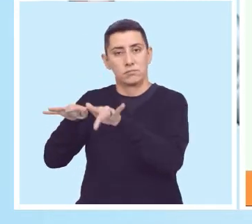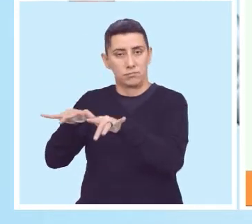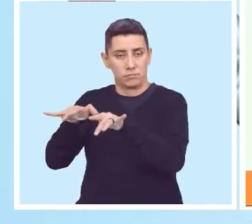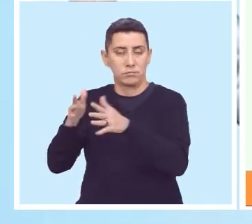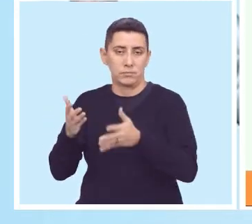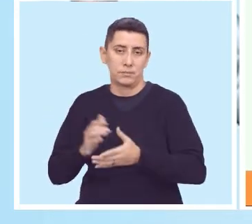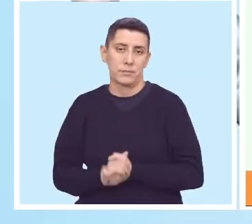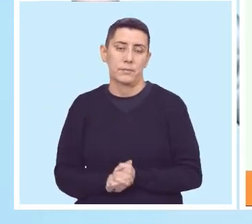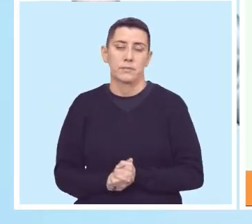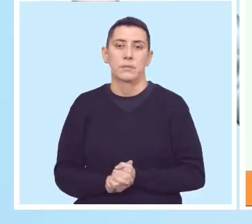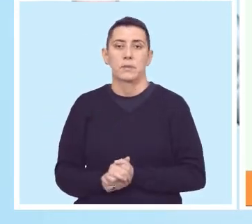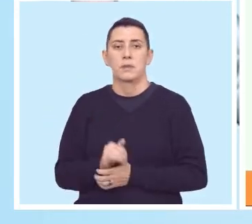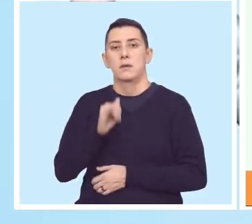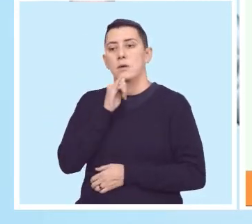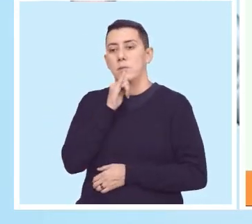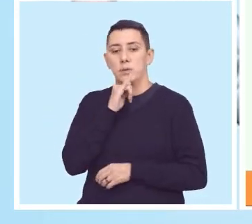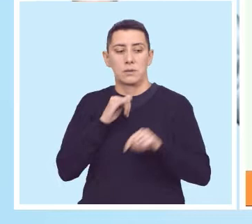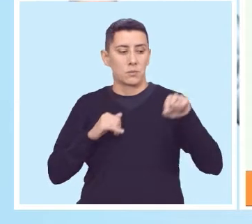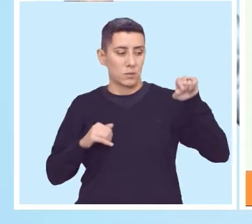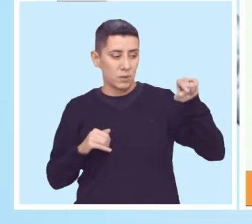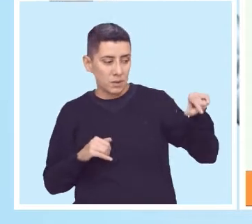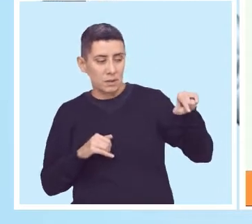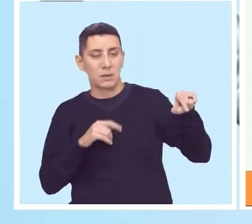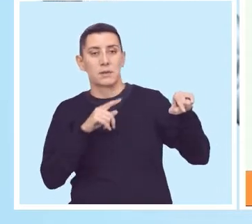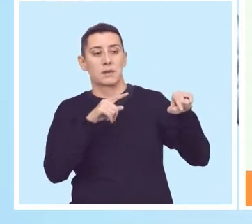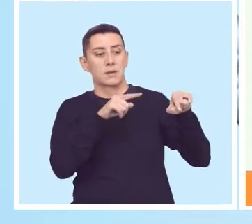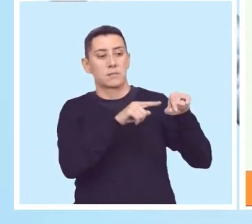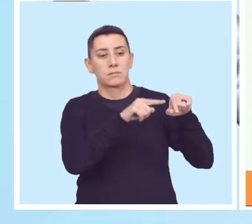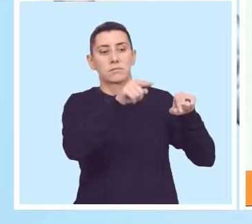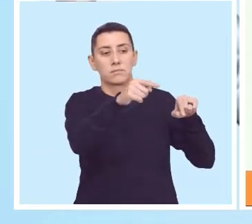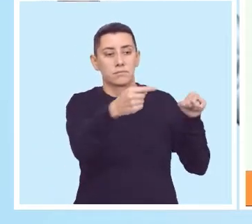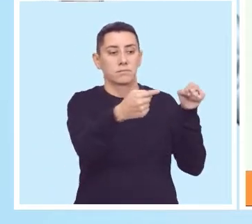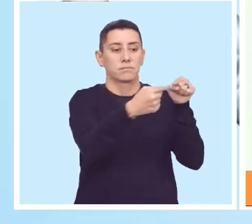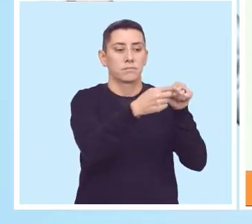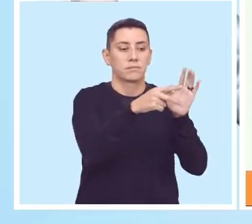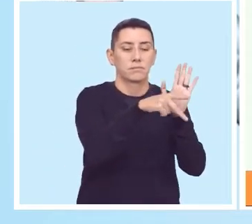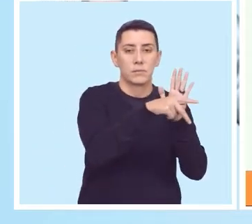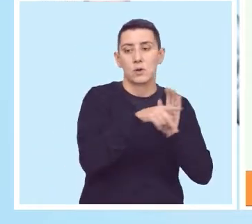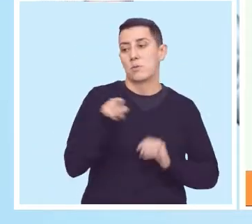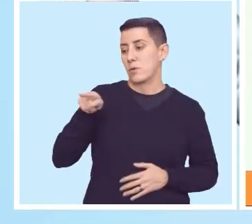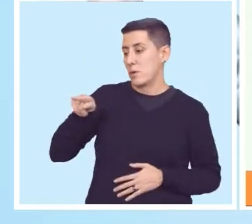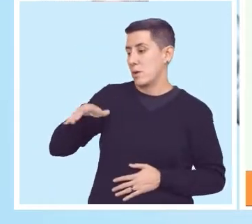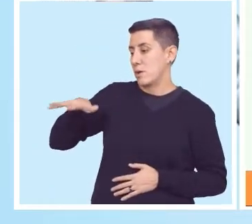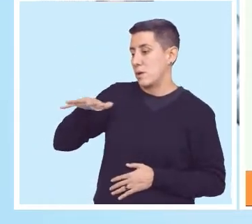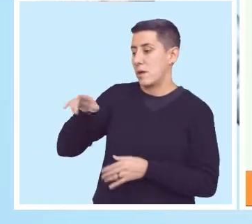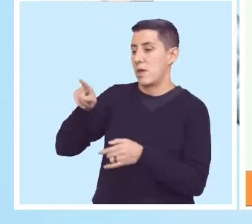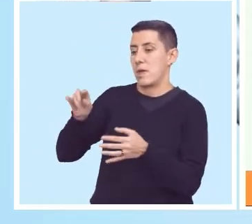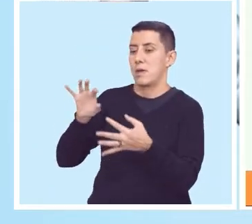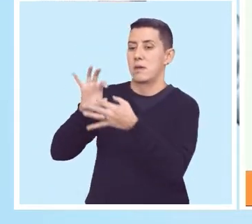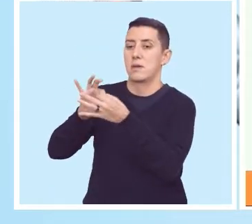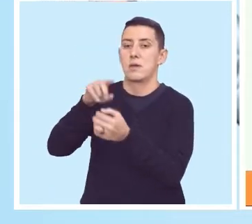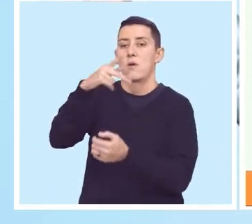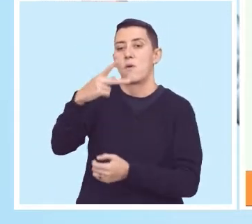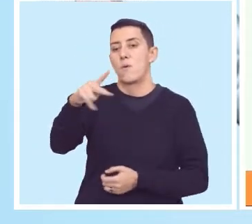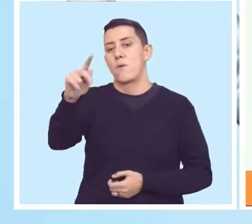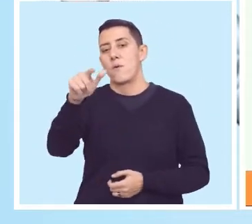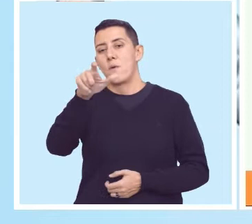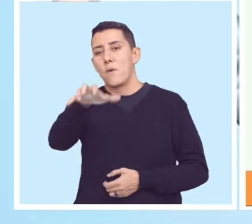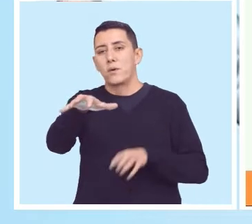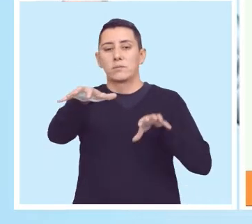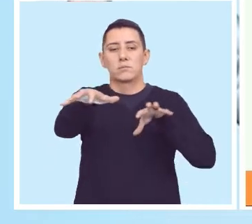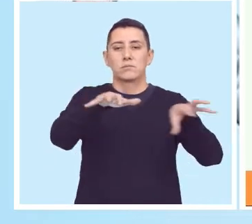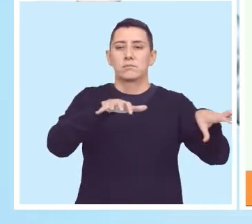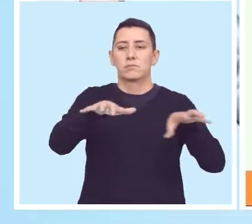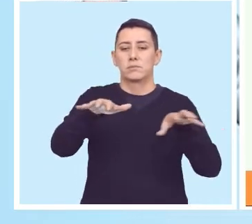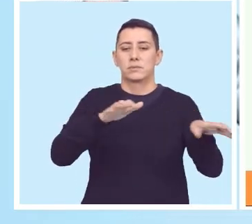pertence ao órgão Y, ou aqueles usuários ali pertencem a um órgão Y. Então, já pensando